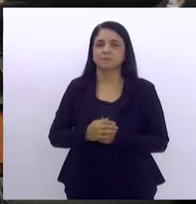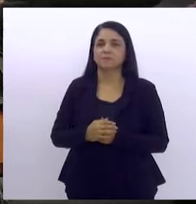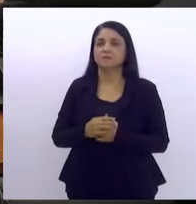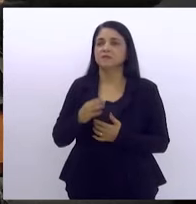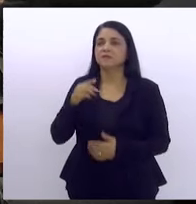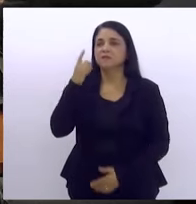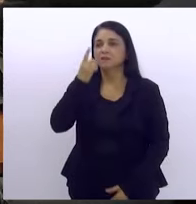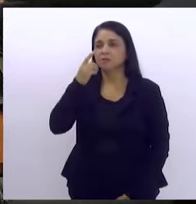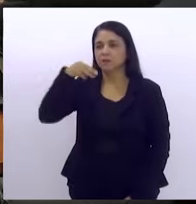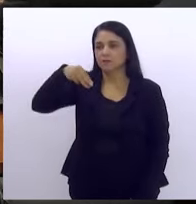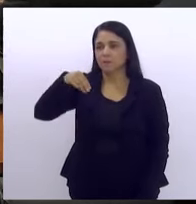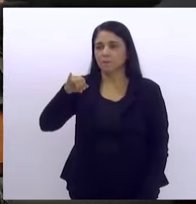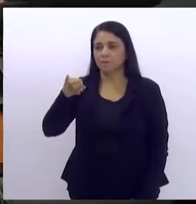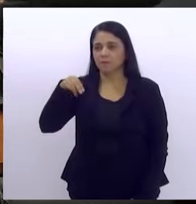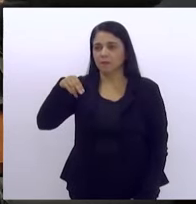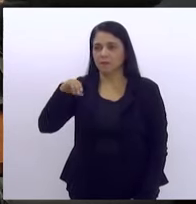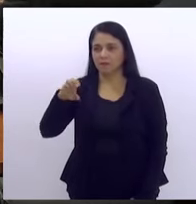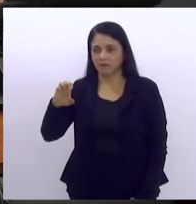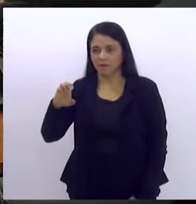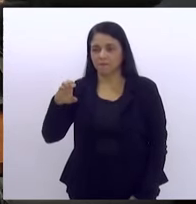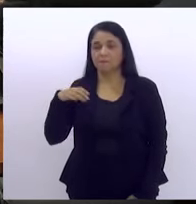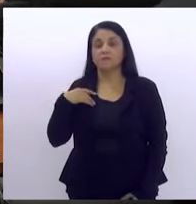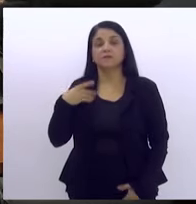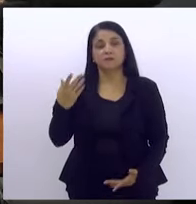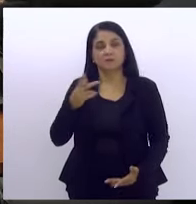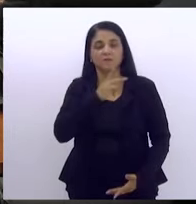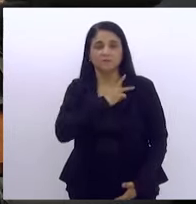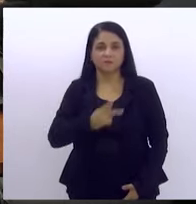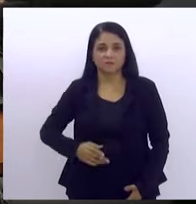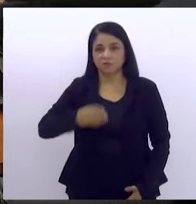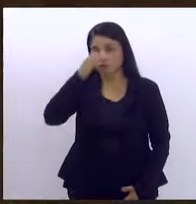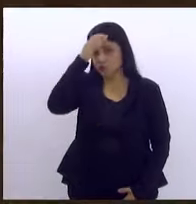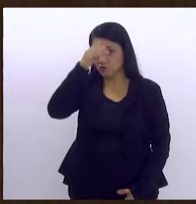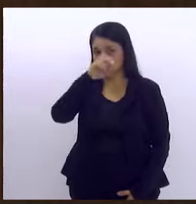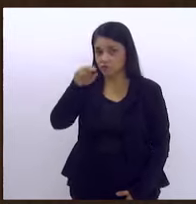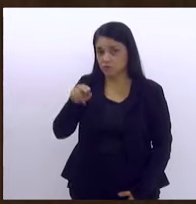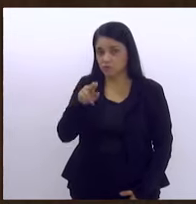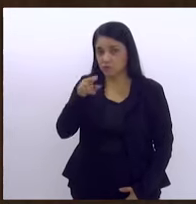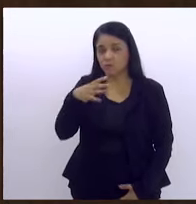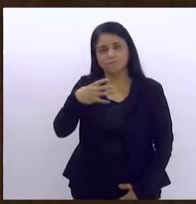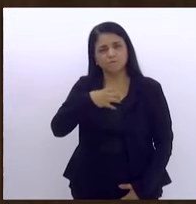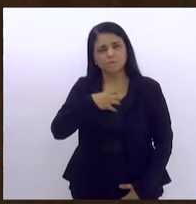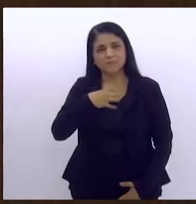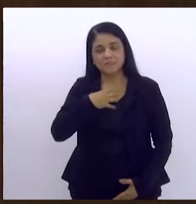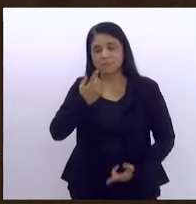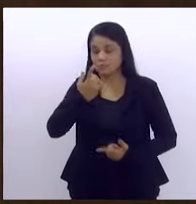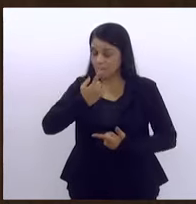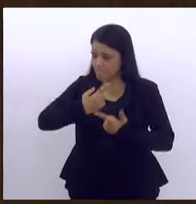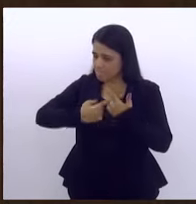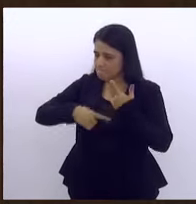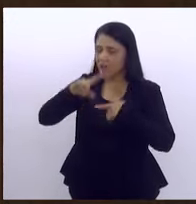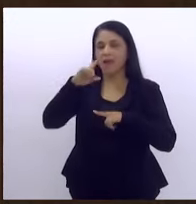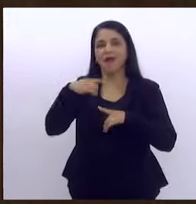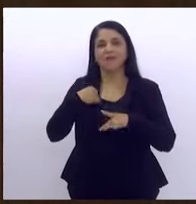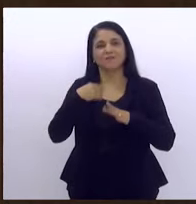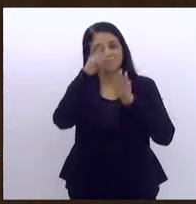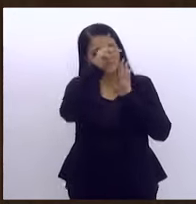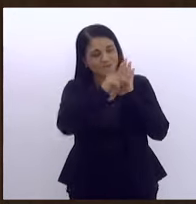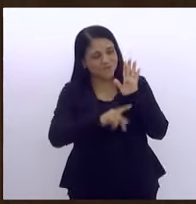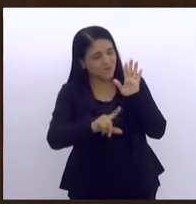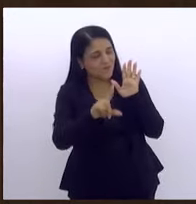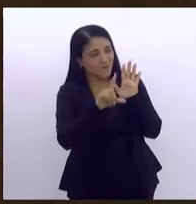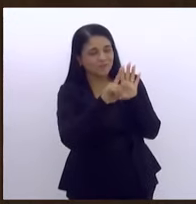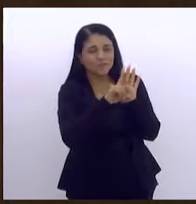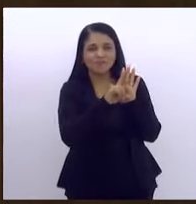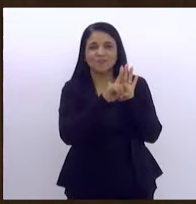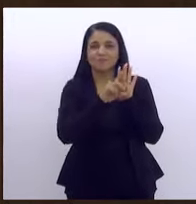Mink. Presidenta Tia Ju, eu sempre me sinto renovado quando eu venho elogiar um projeto seu sobre um